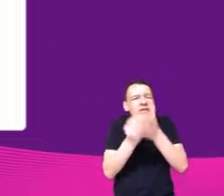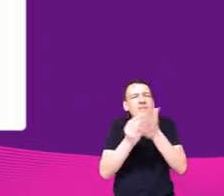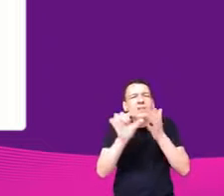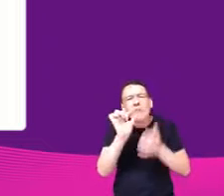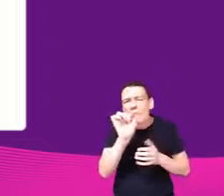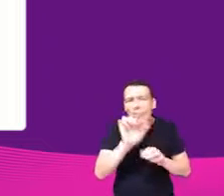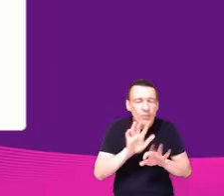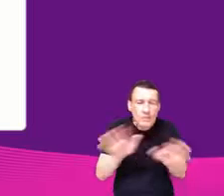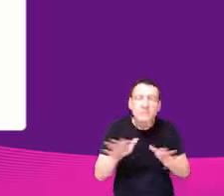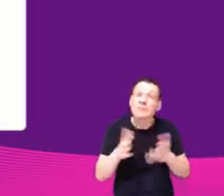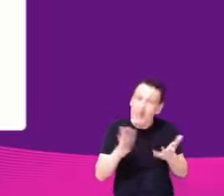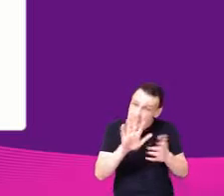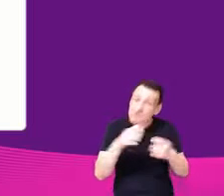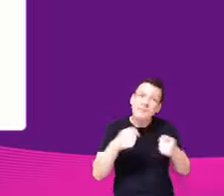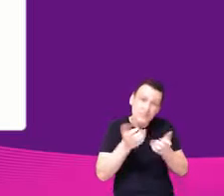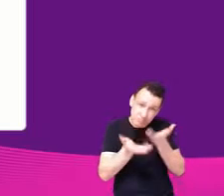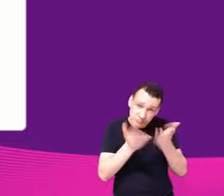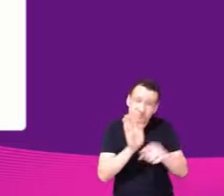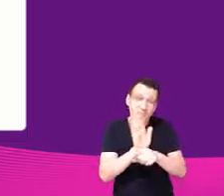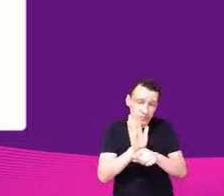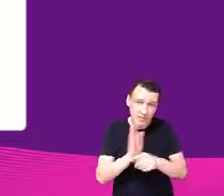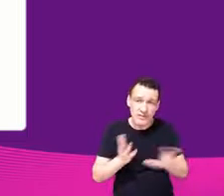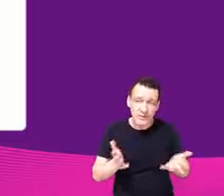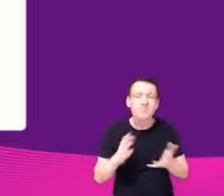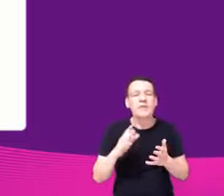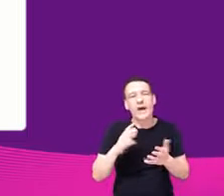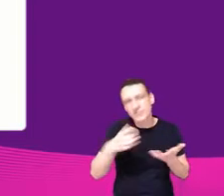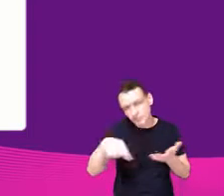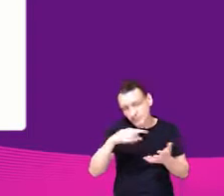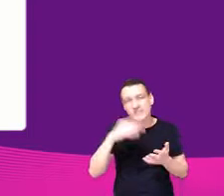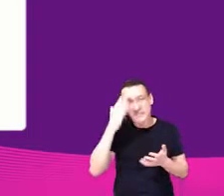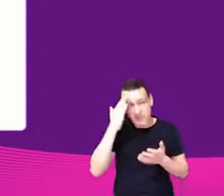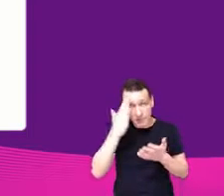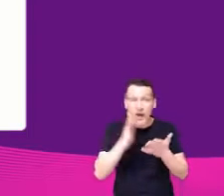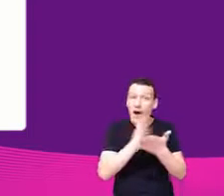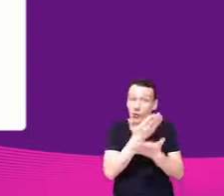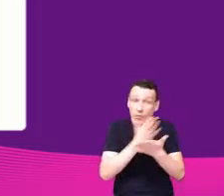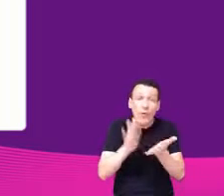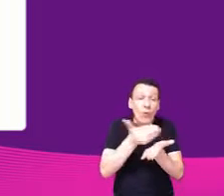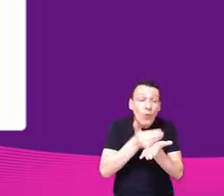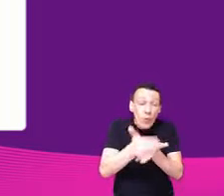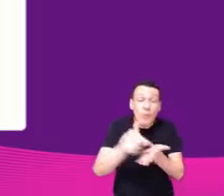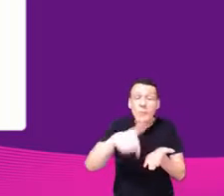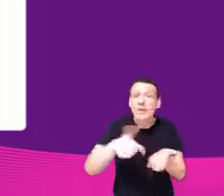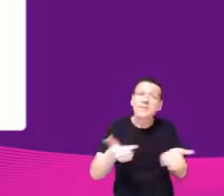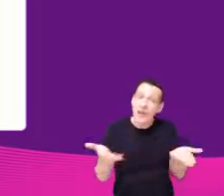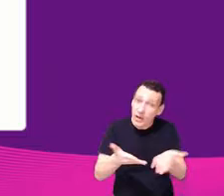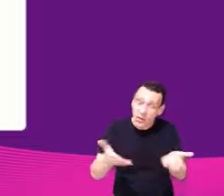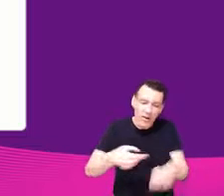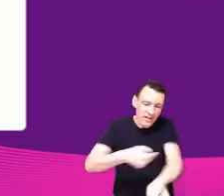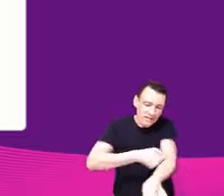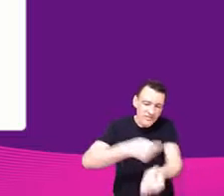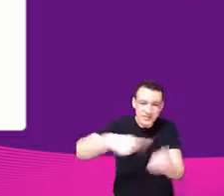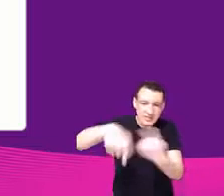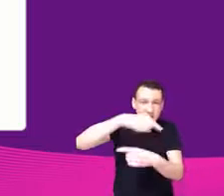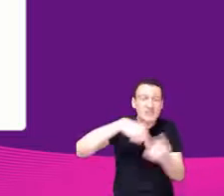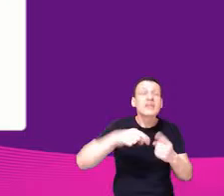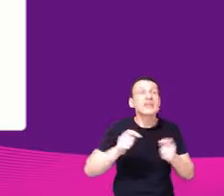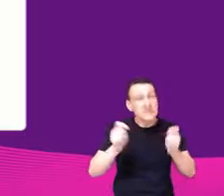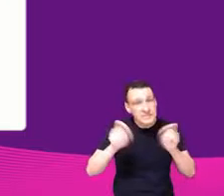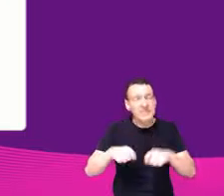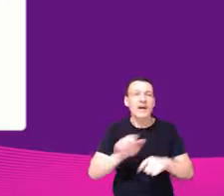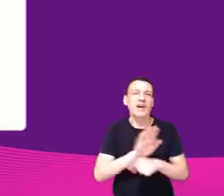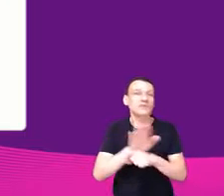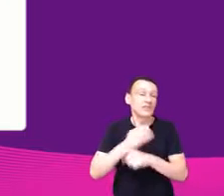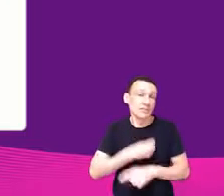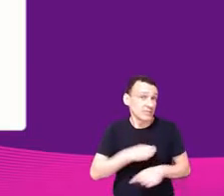mundo existe a percepção de que tem paciente iniciando diálise que poderia estar talvez melhor do ponto de vista de qualidade de vida, vivendo, né, o